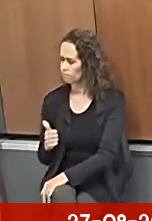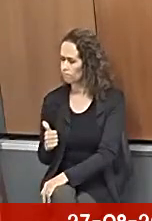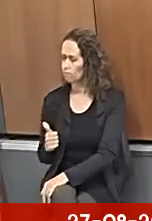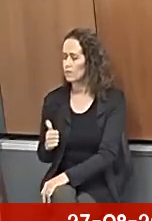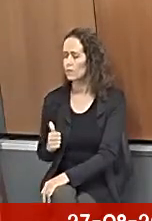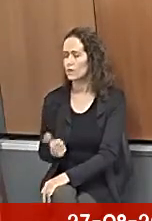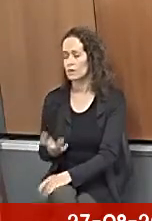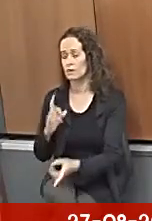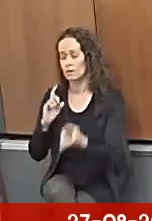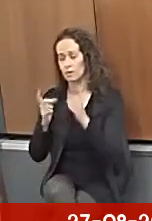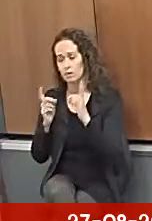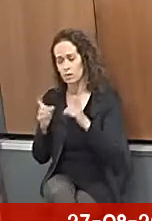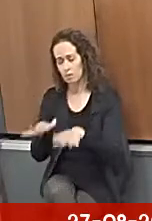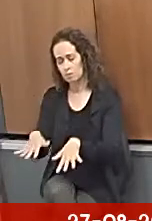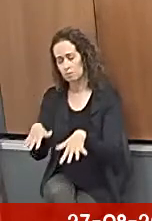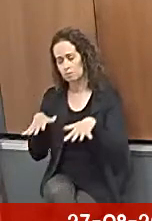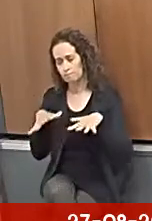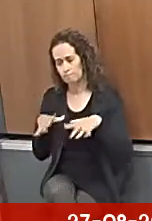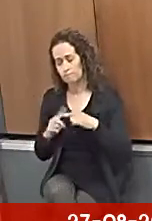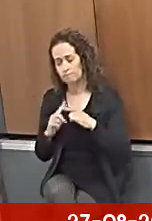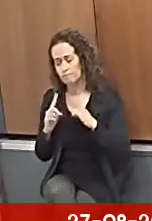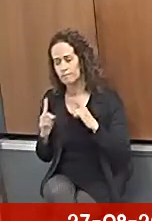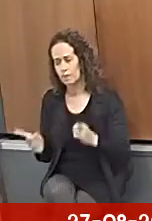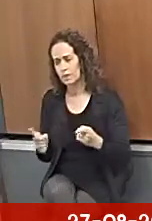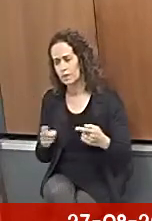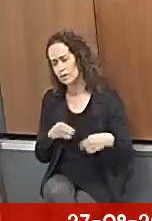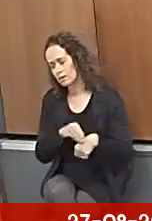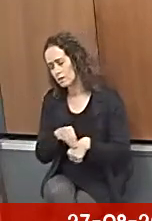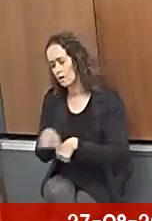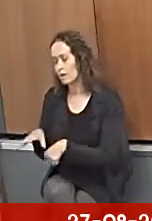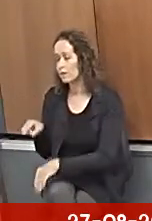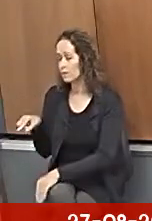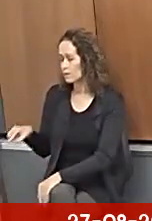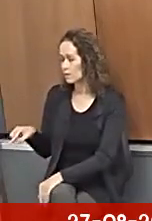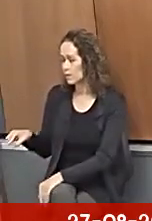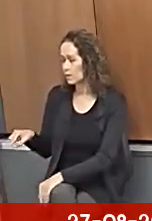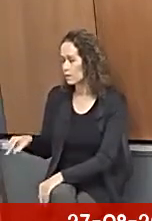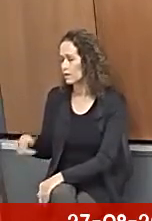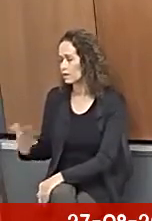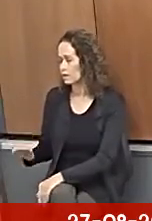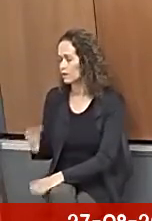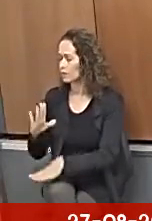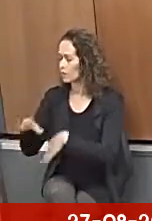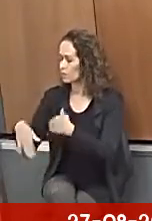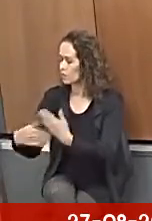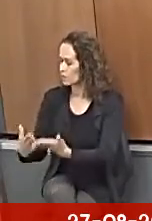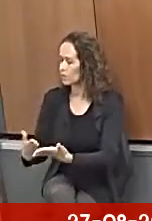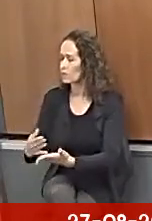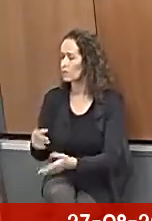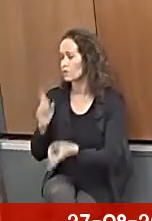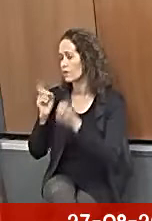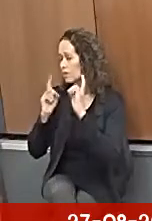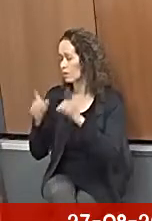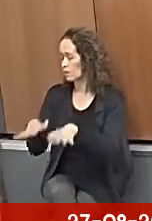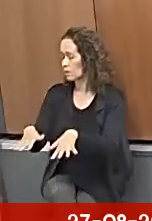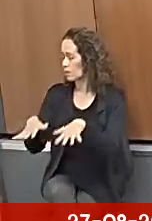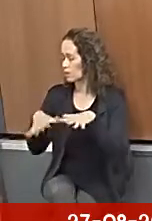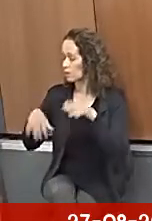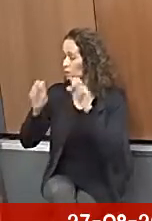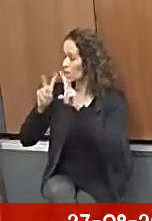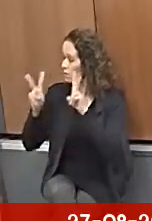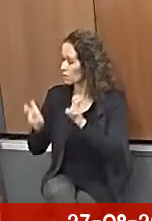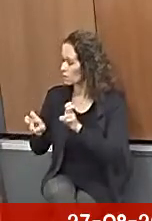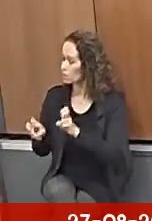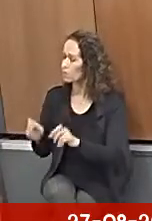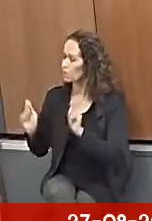audiência mas leve a nossa manifestação para a diretoria que nas próximas reuniões que tratamos desse assunto que eles